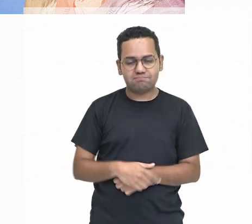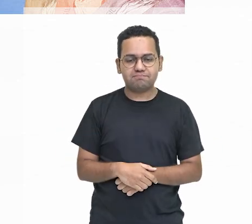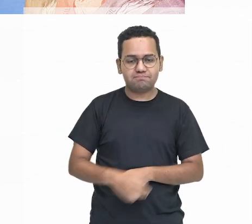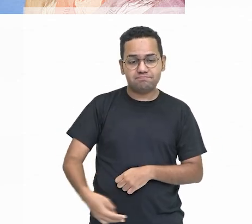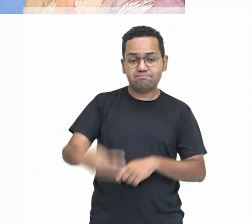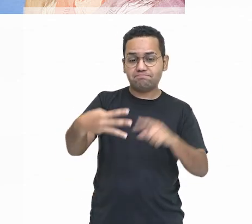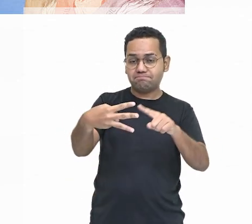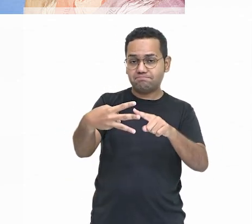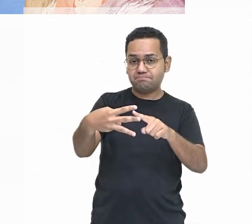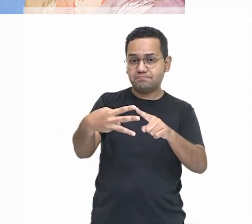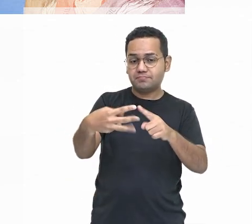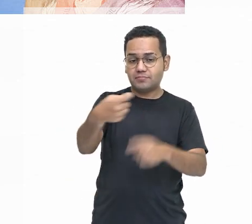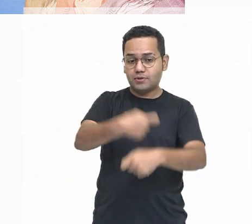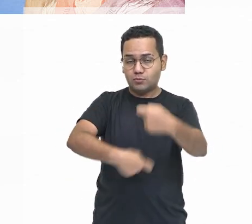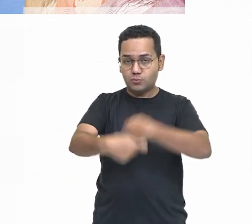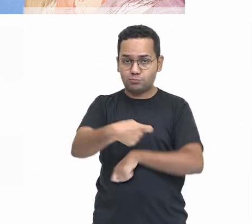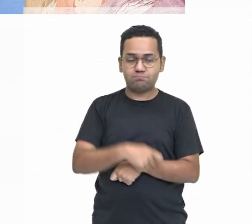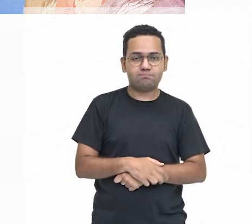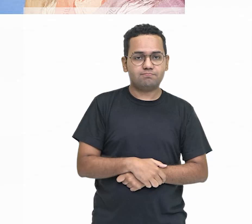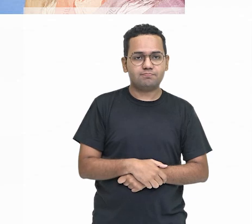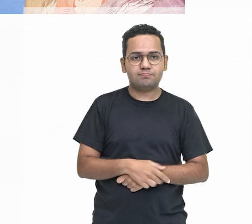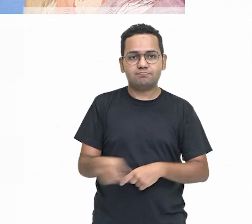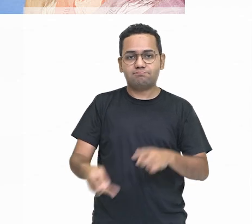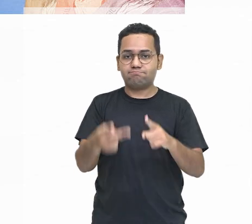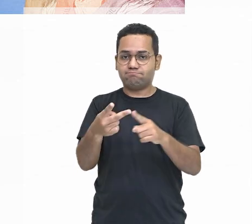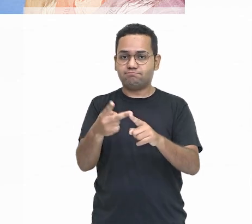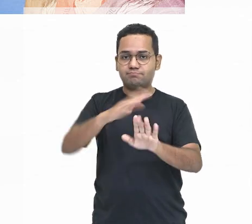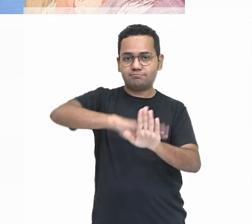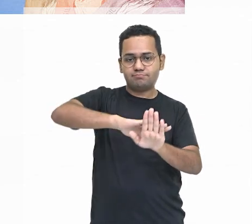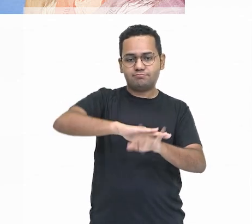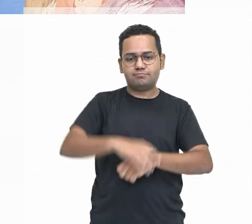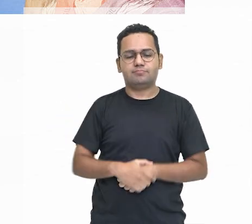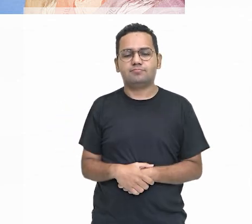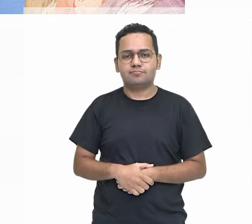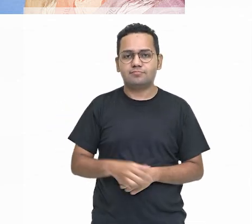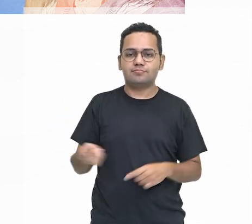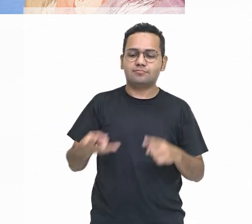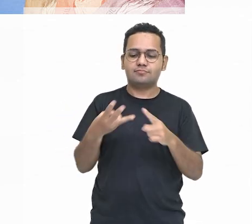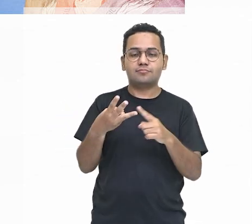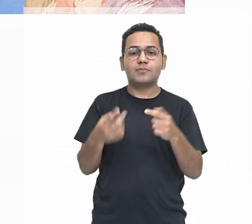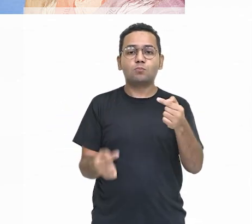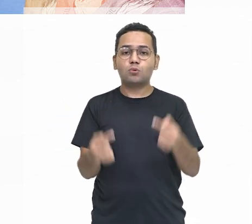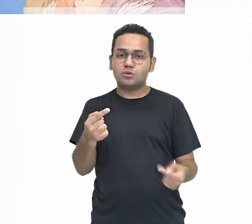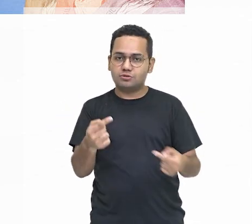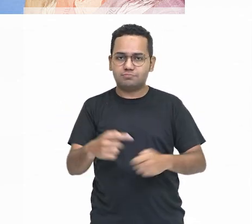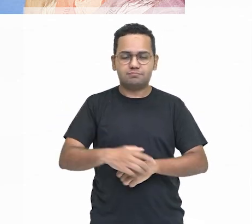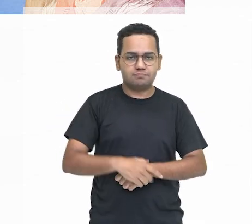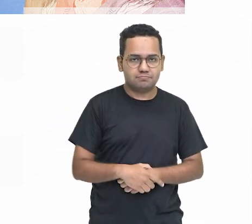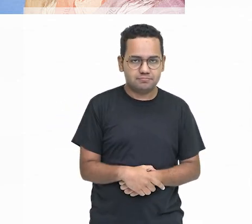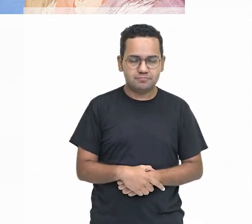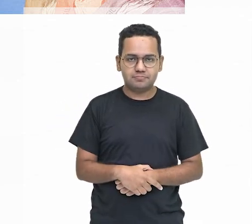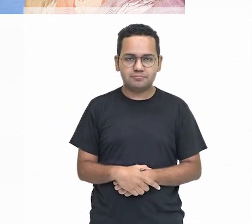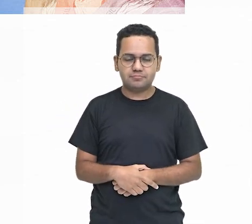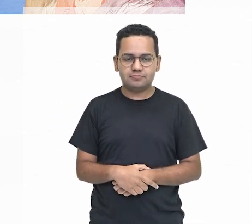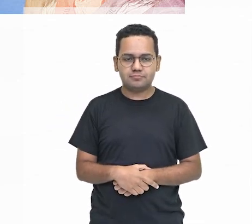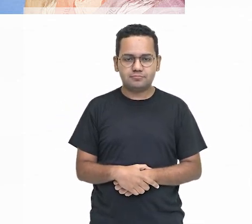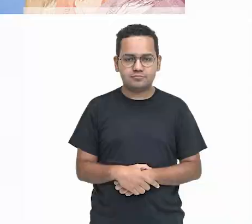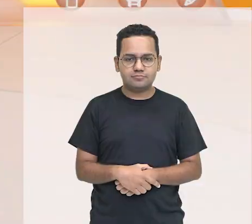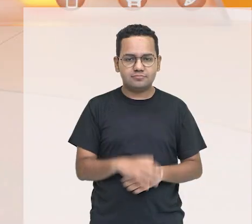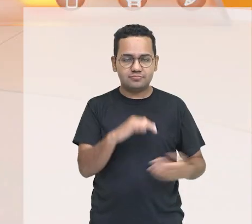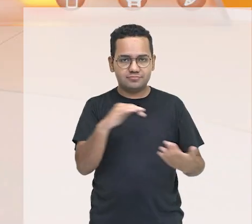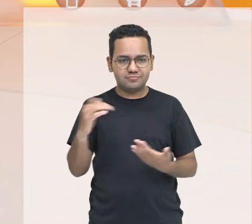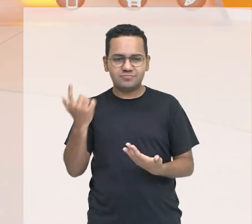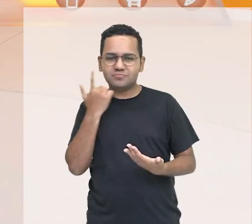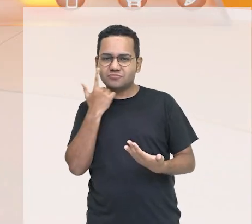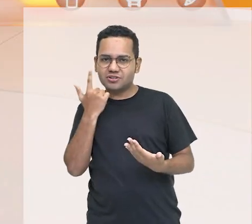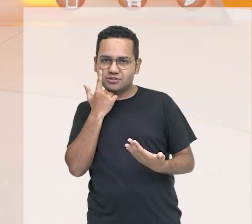o poder econômico, o poder ideológico e o poder político, certo? E agora nós vamos